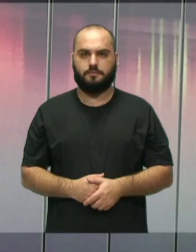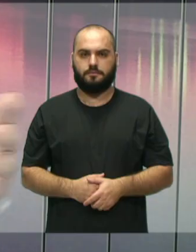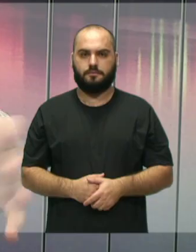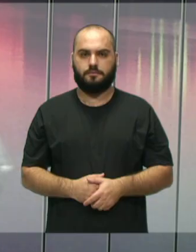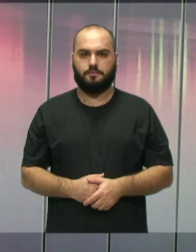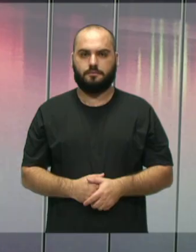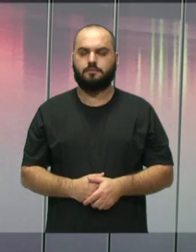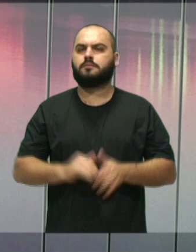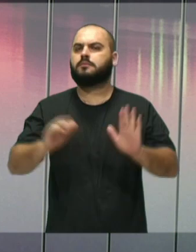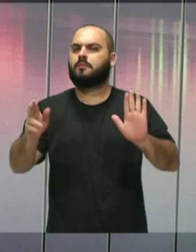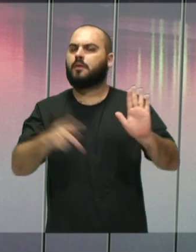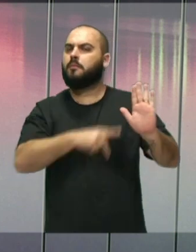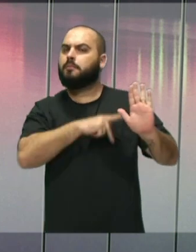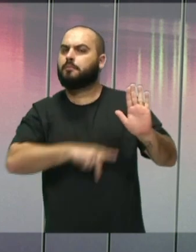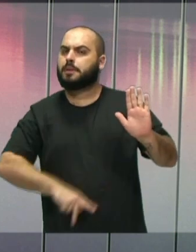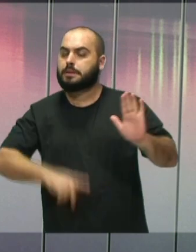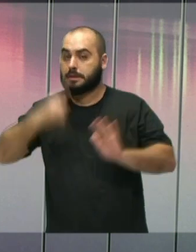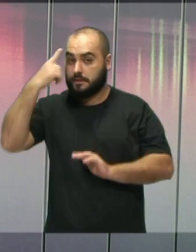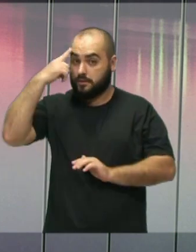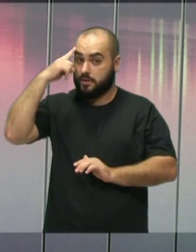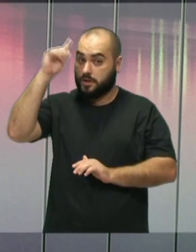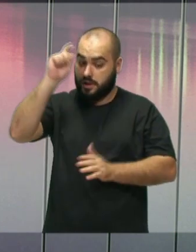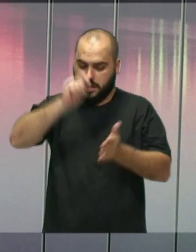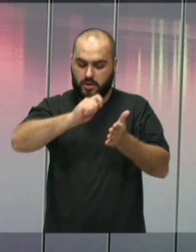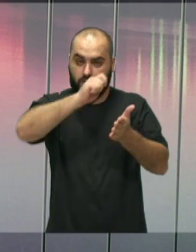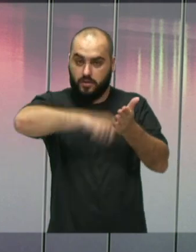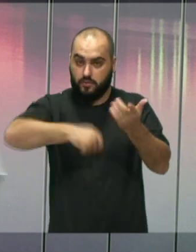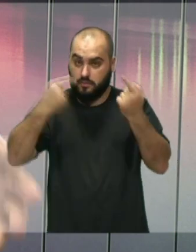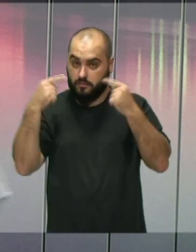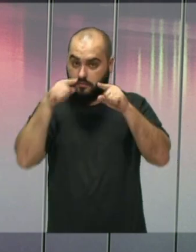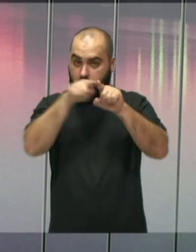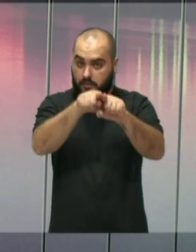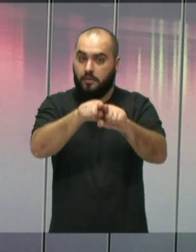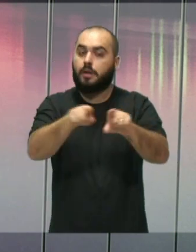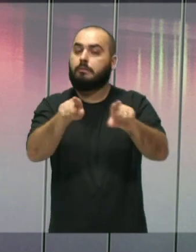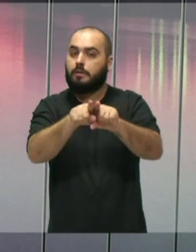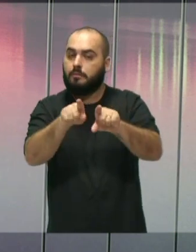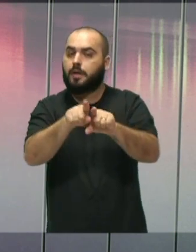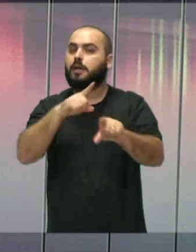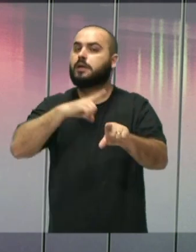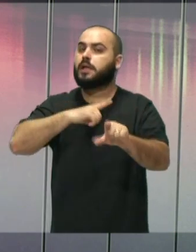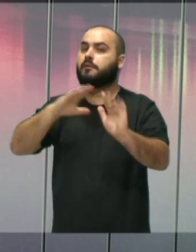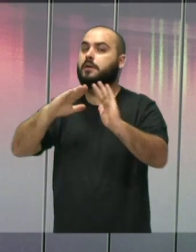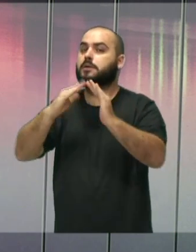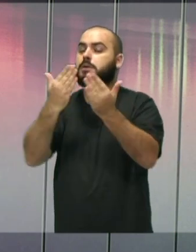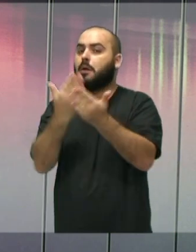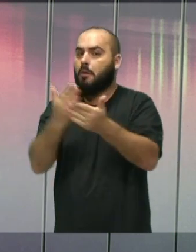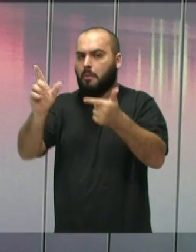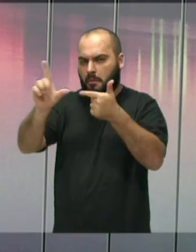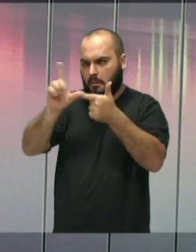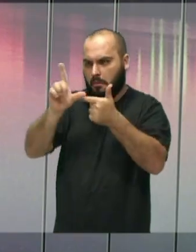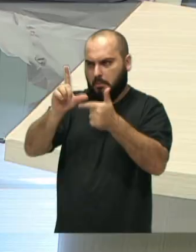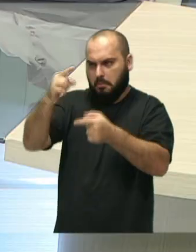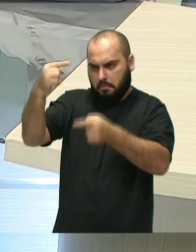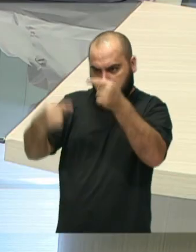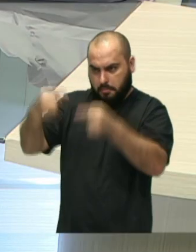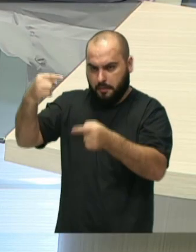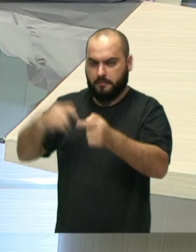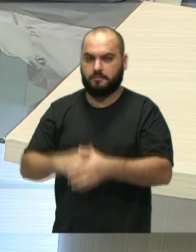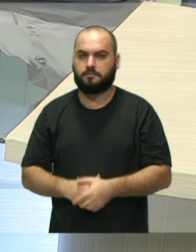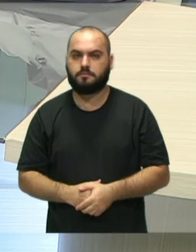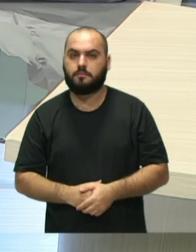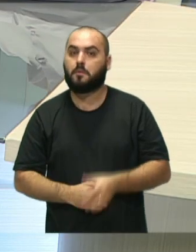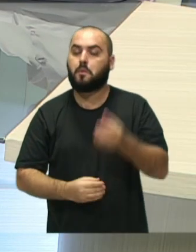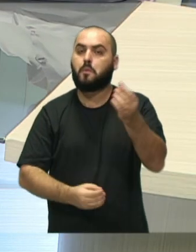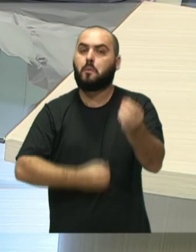da casa Presidente no dia da assinatura do convênio ou foi também debate da questão da escola do Legislativo Como que tá o trâmite